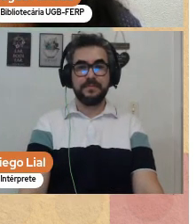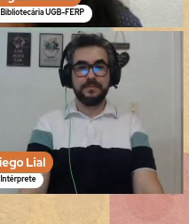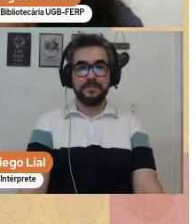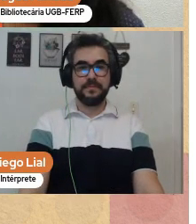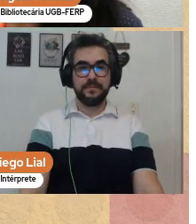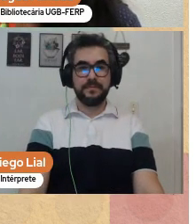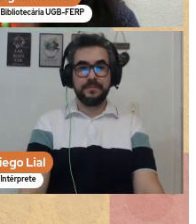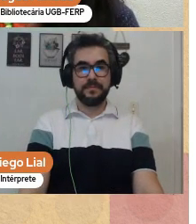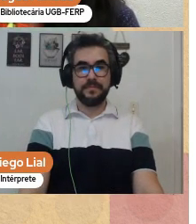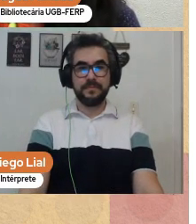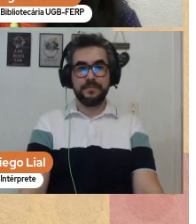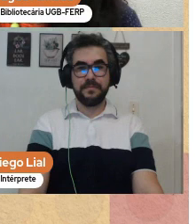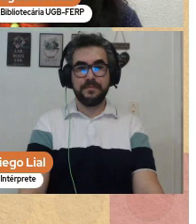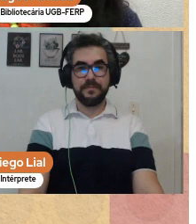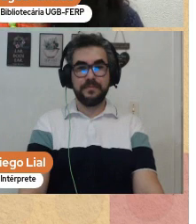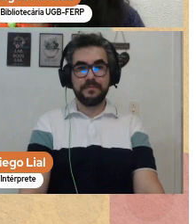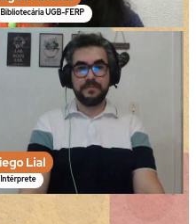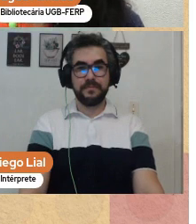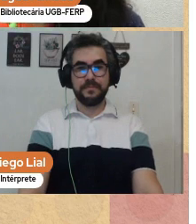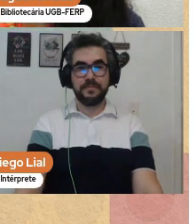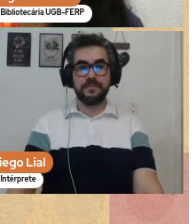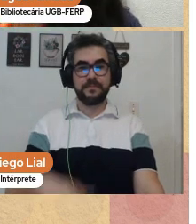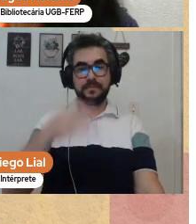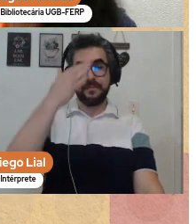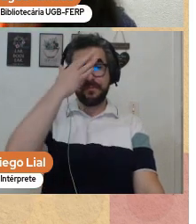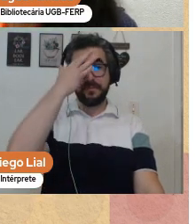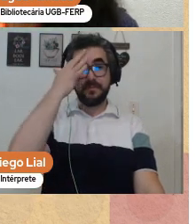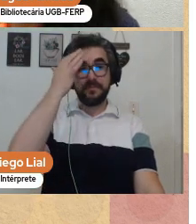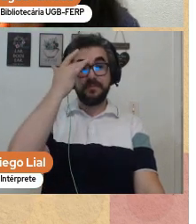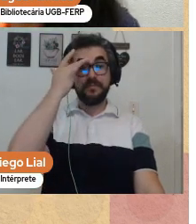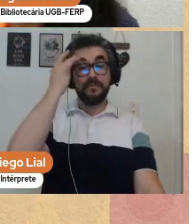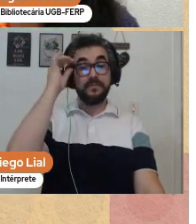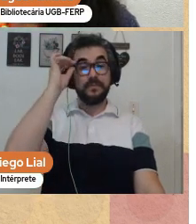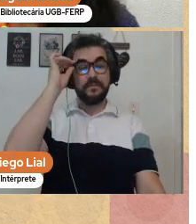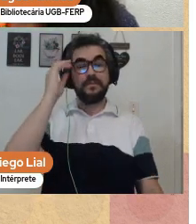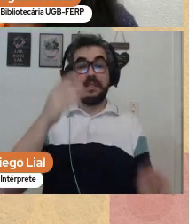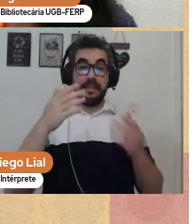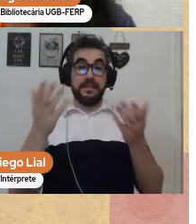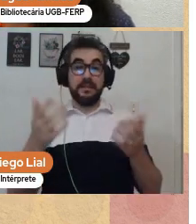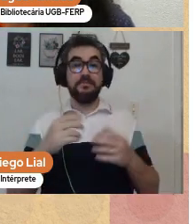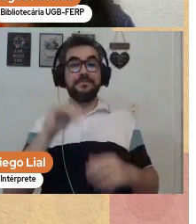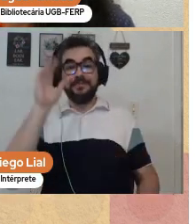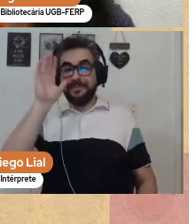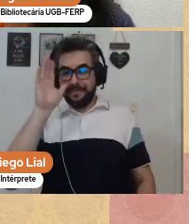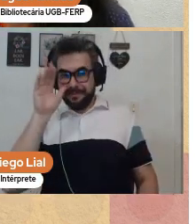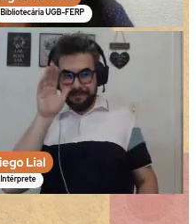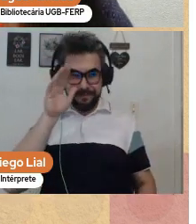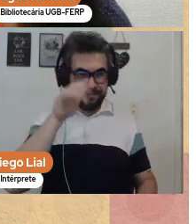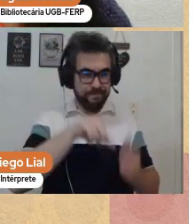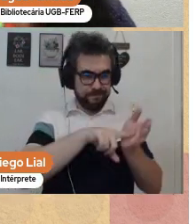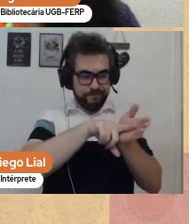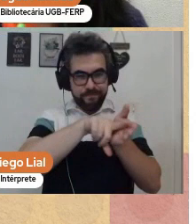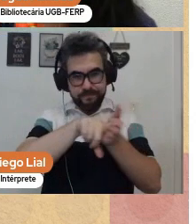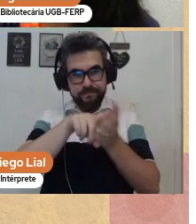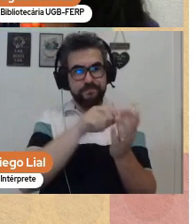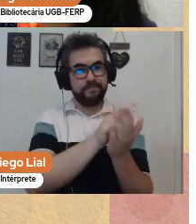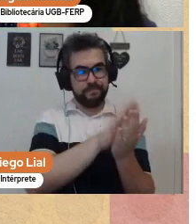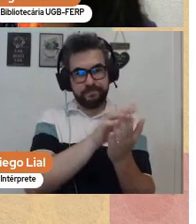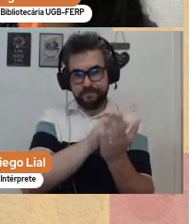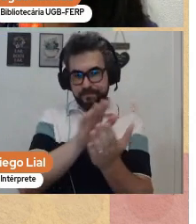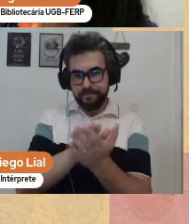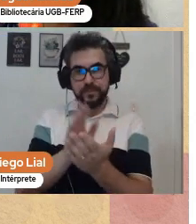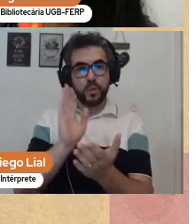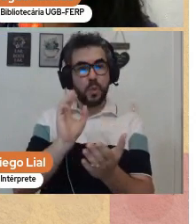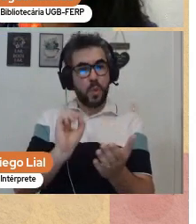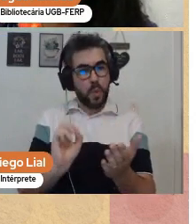Sim. Então, se o diagnóstico foi feito, né, com vista à preservação digital, para mencionar